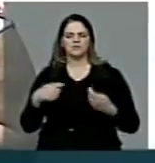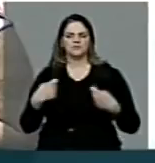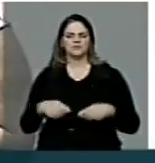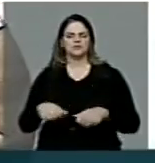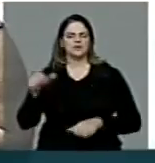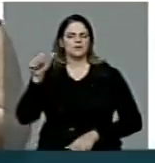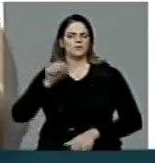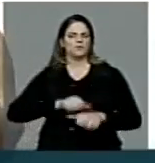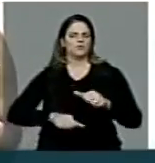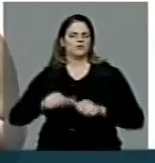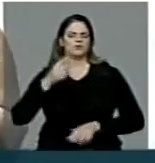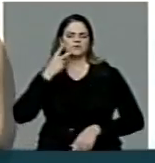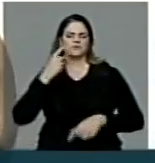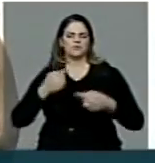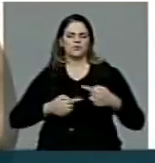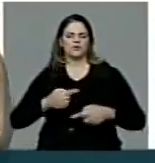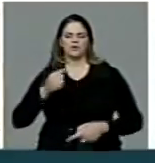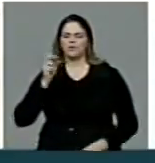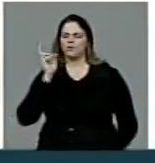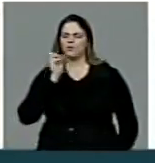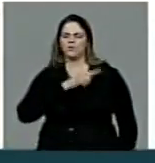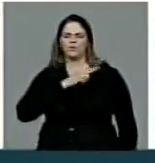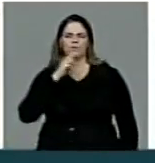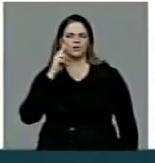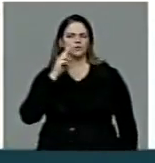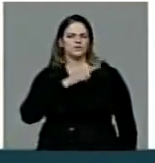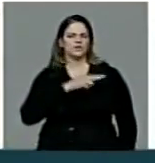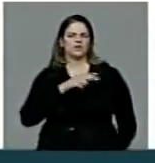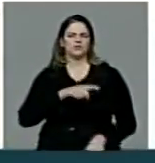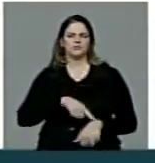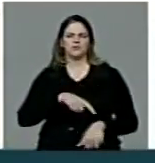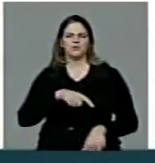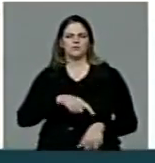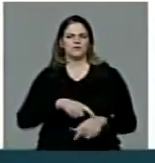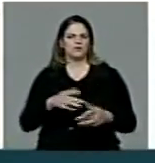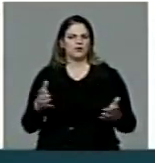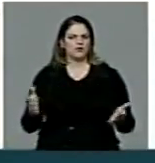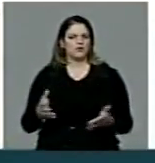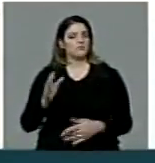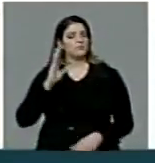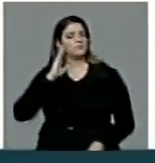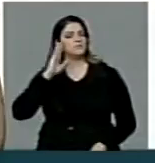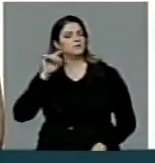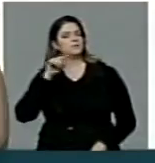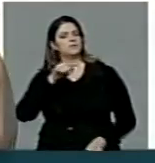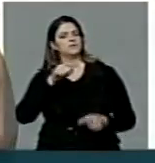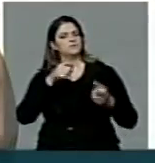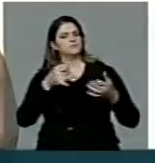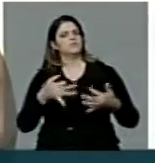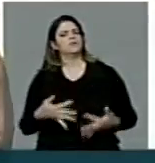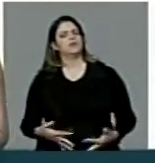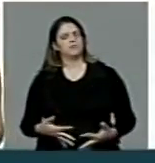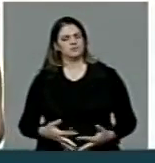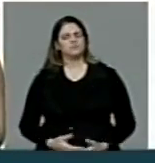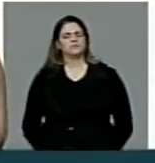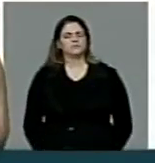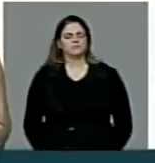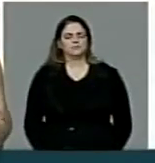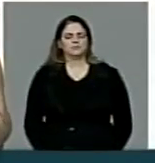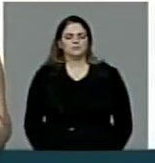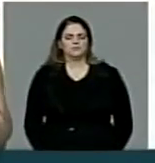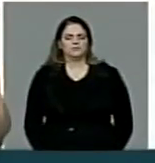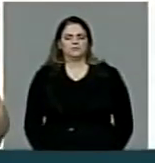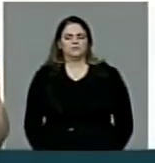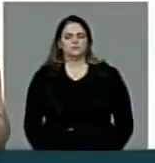reforma política urgente, especialmente nesse assunto que o senhor abordou agora, não é?